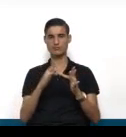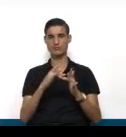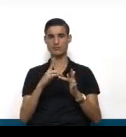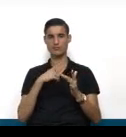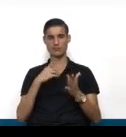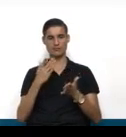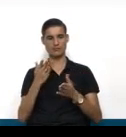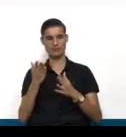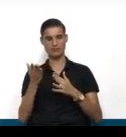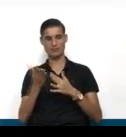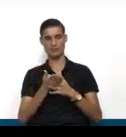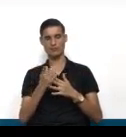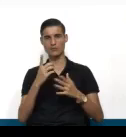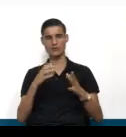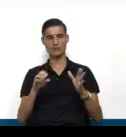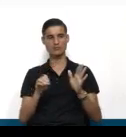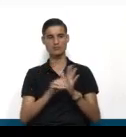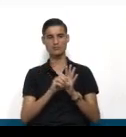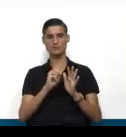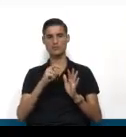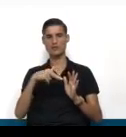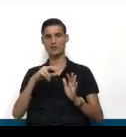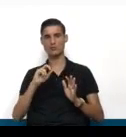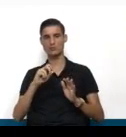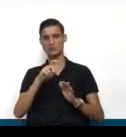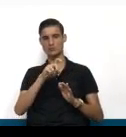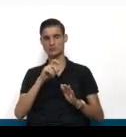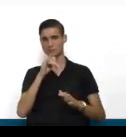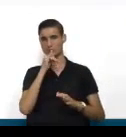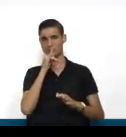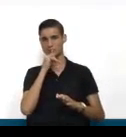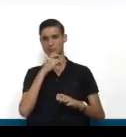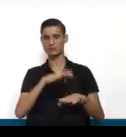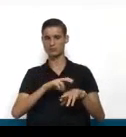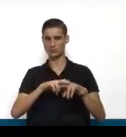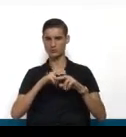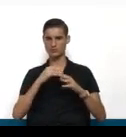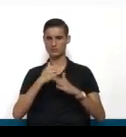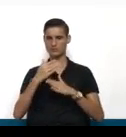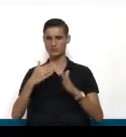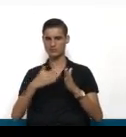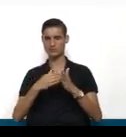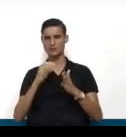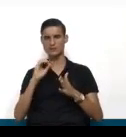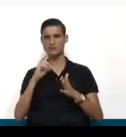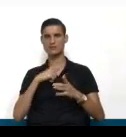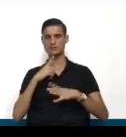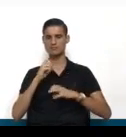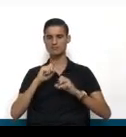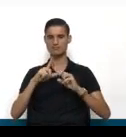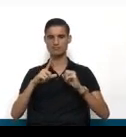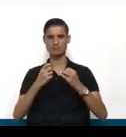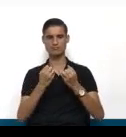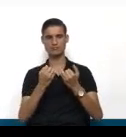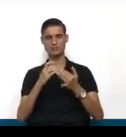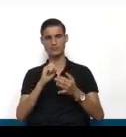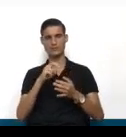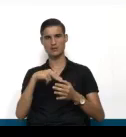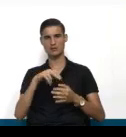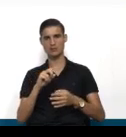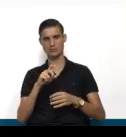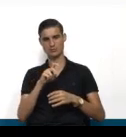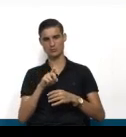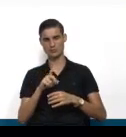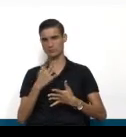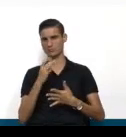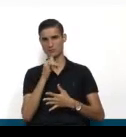está pautada em cima de uma função seno de x, por exemplo. Então, no tempo igual a 0, ela vai ter o formato de uma função seno de x. Só